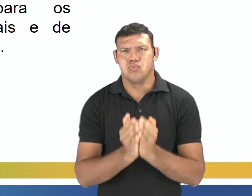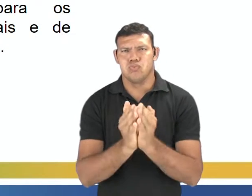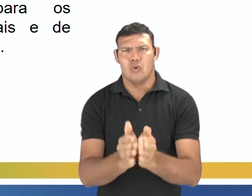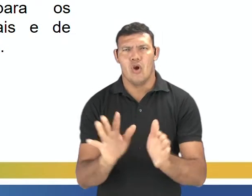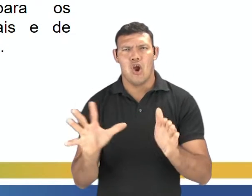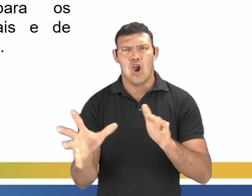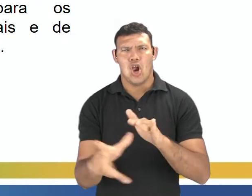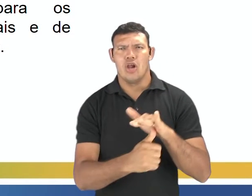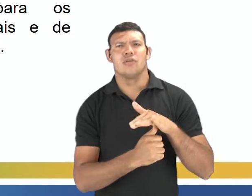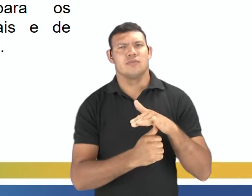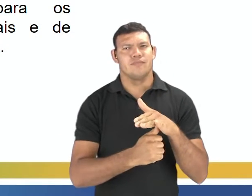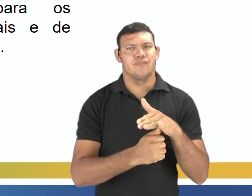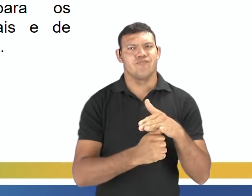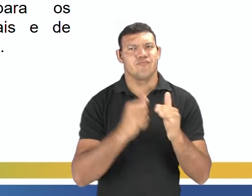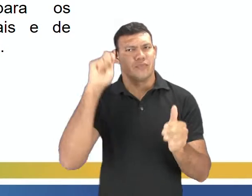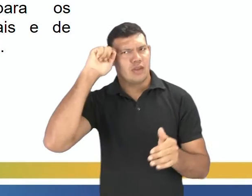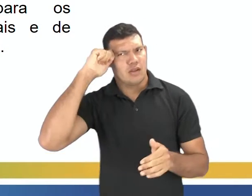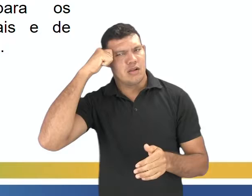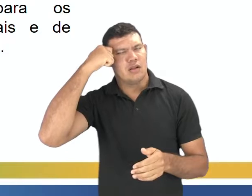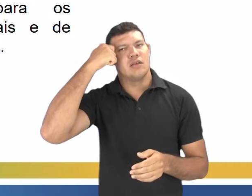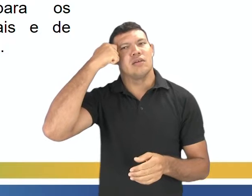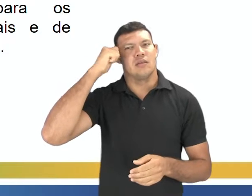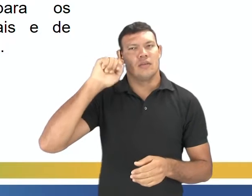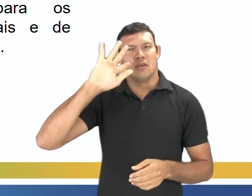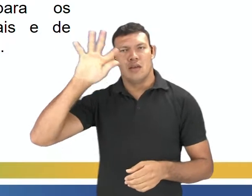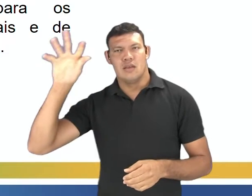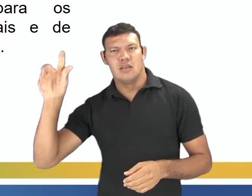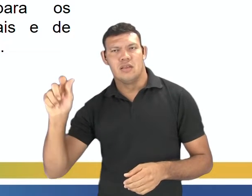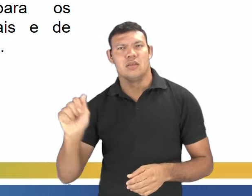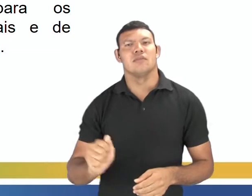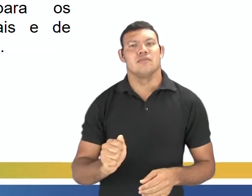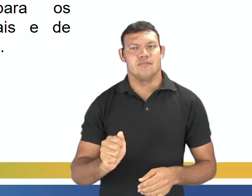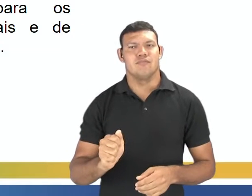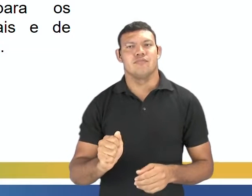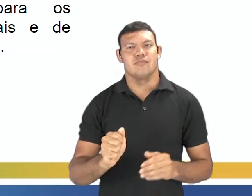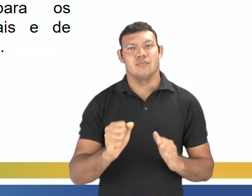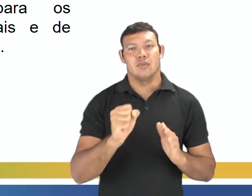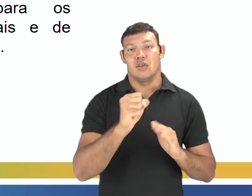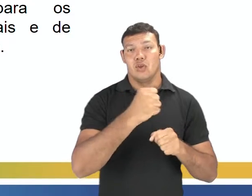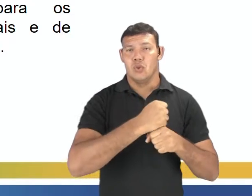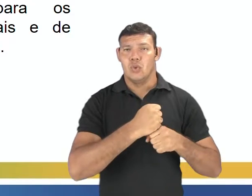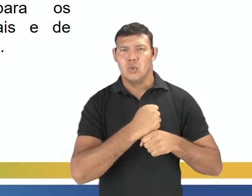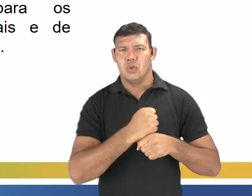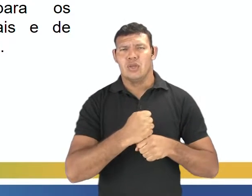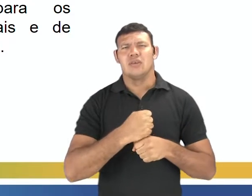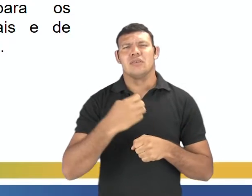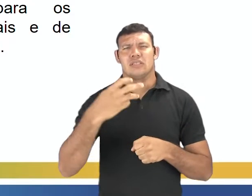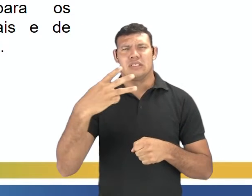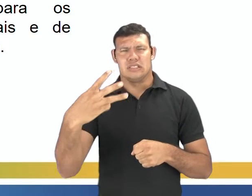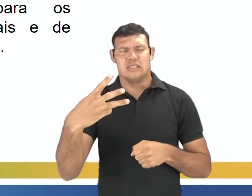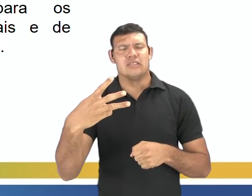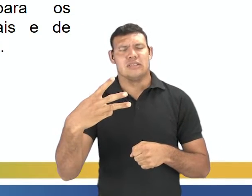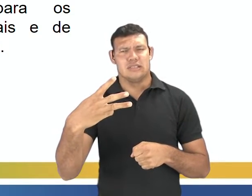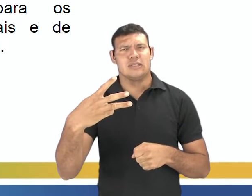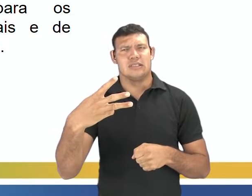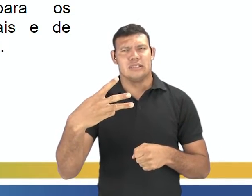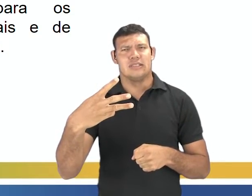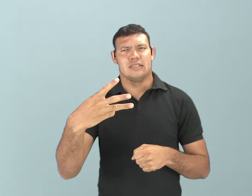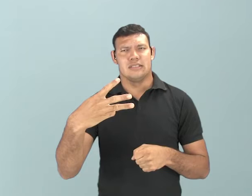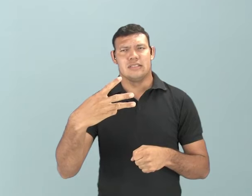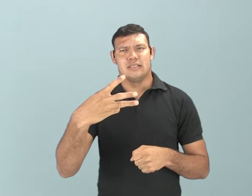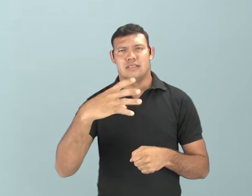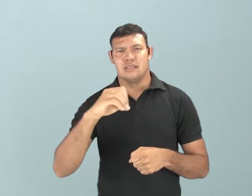1701 e 1810, a África foi durante mais de 3 séculos, olha só, mais de 300 anos